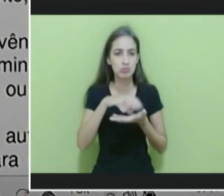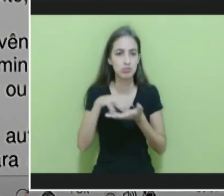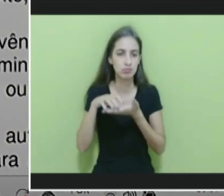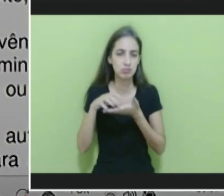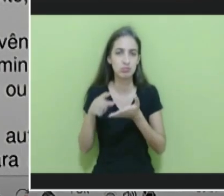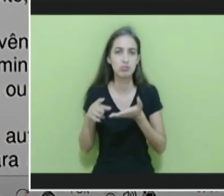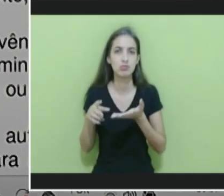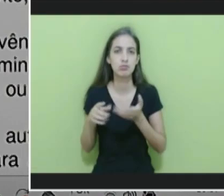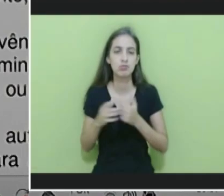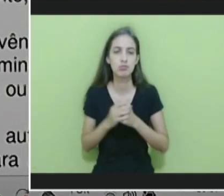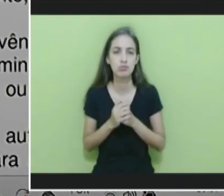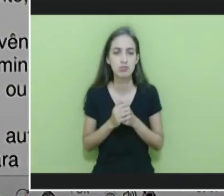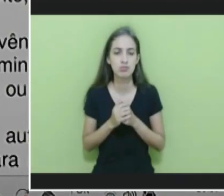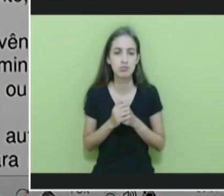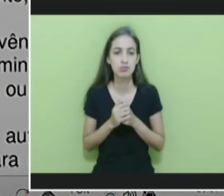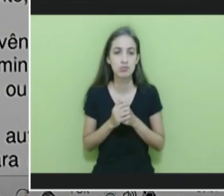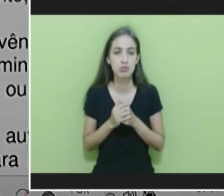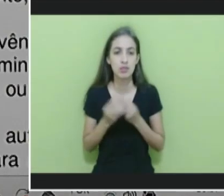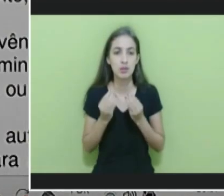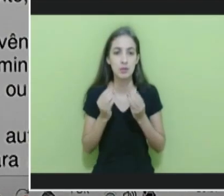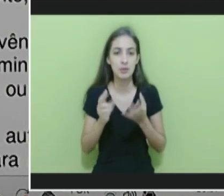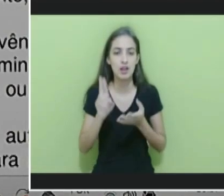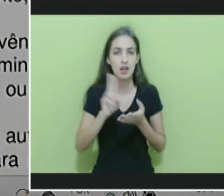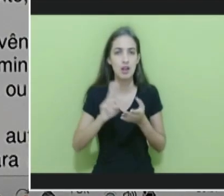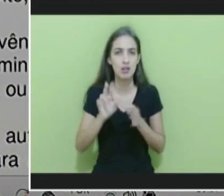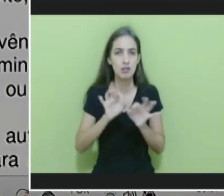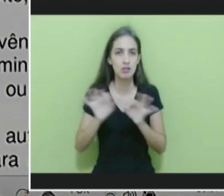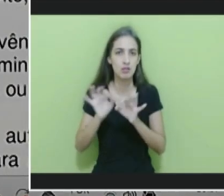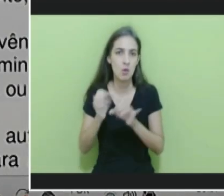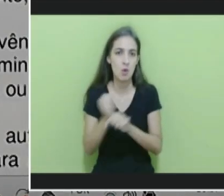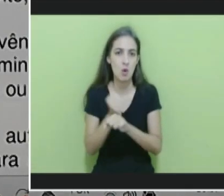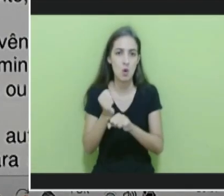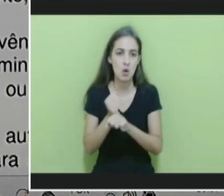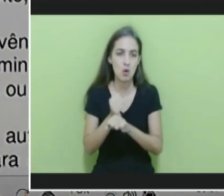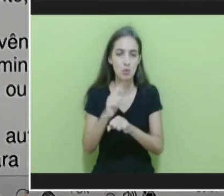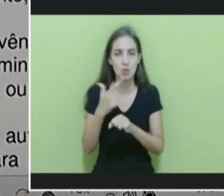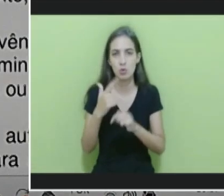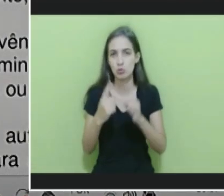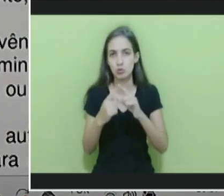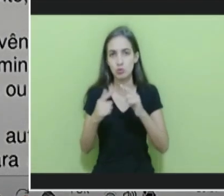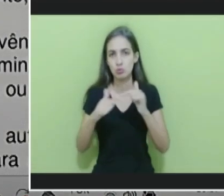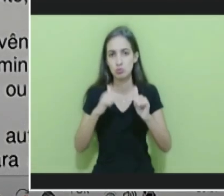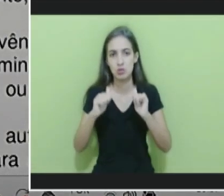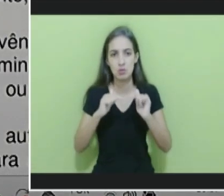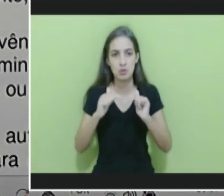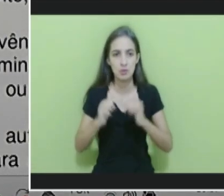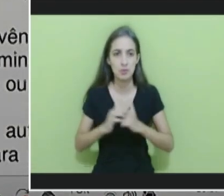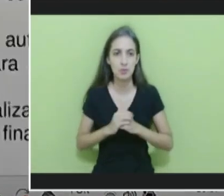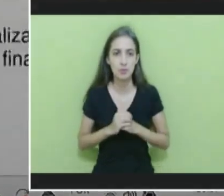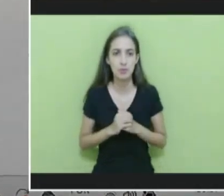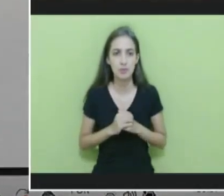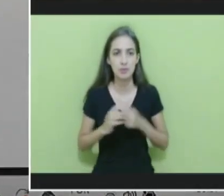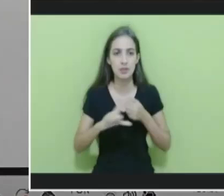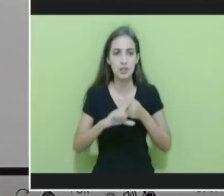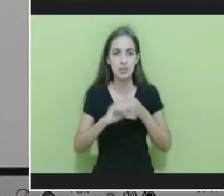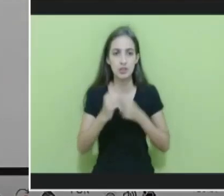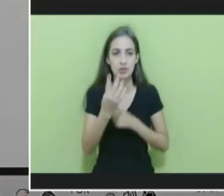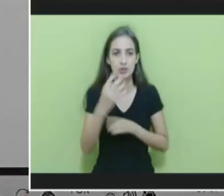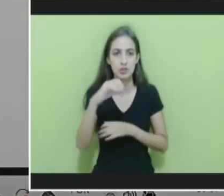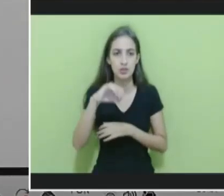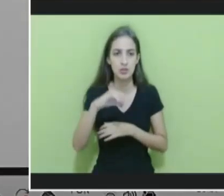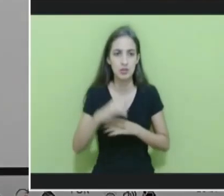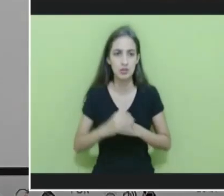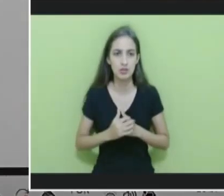ou indireta, para a realização de obras ou serviços de competência ou não do município. Artigo 49. Na